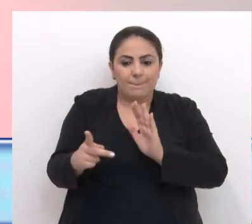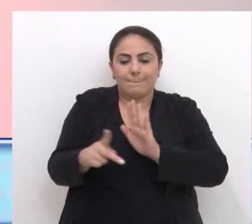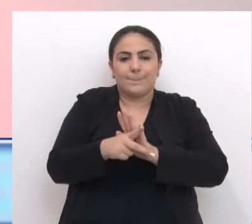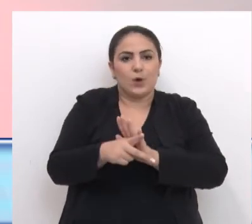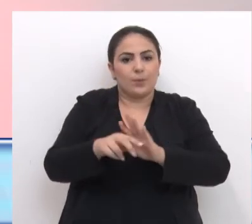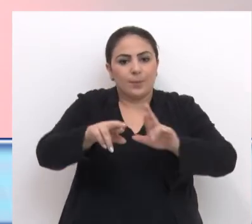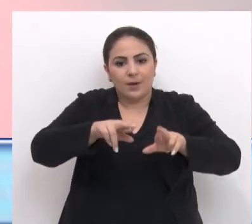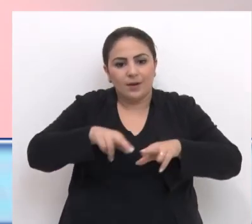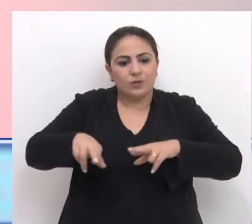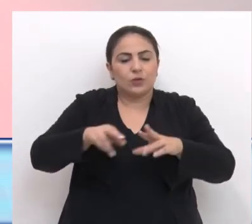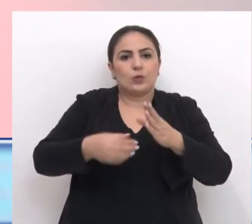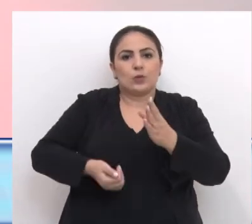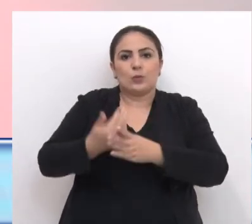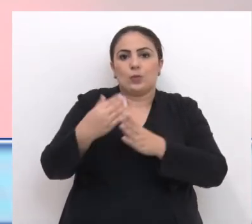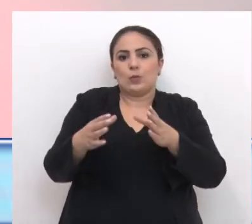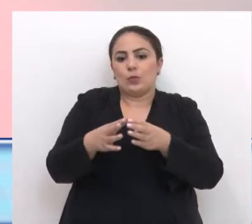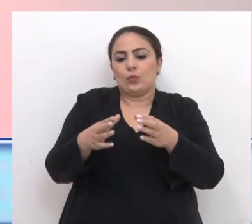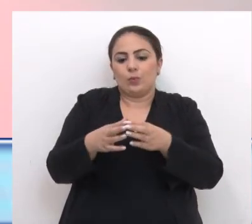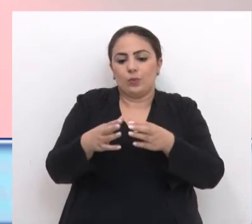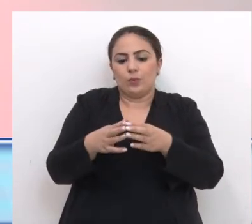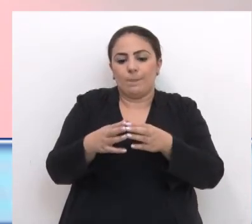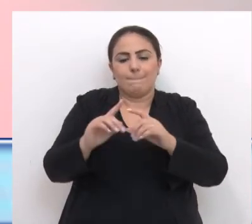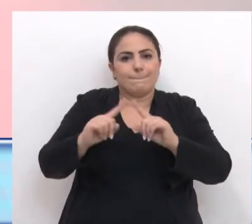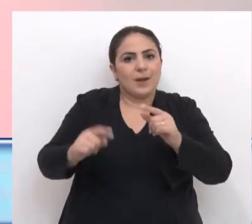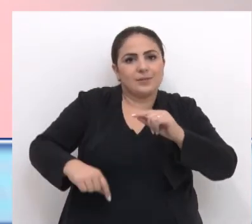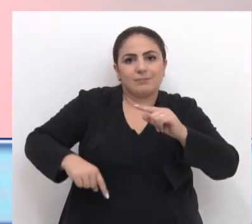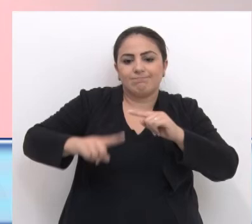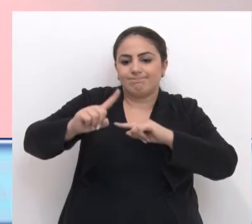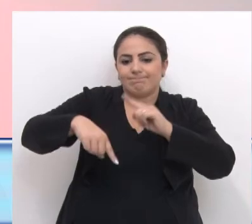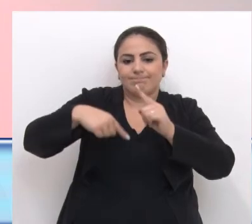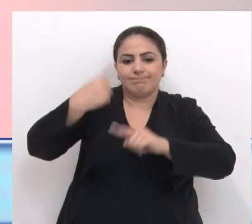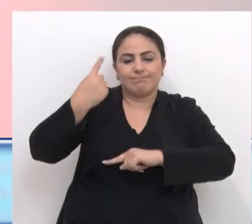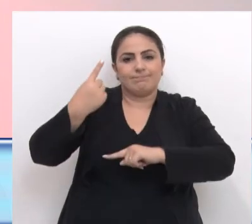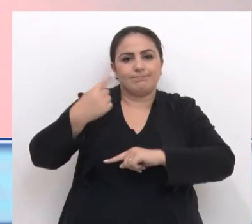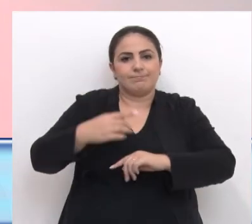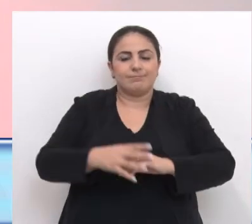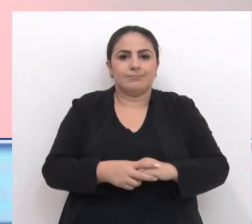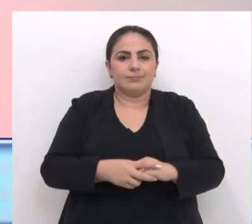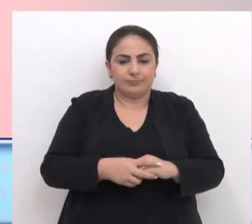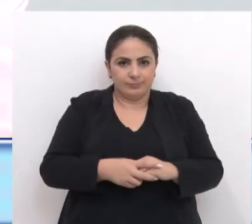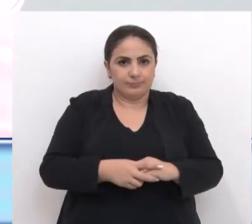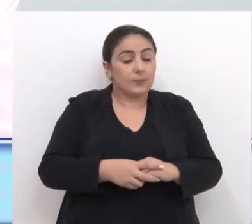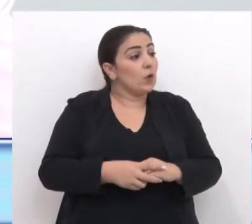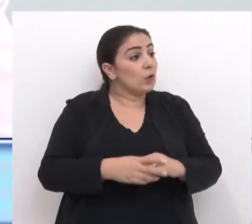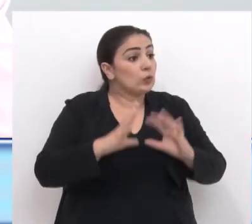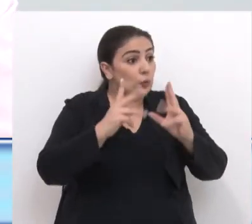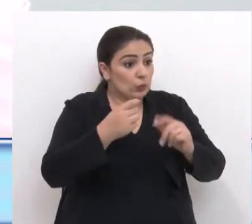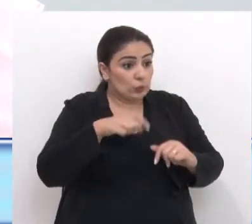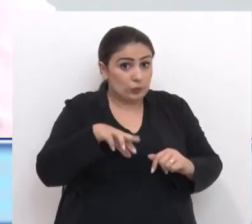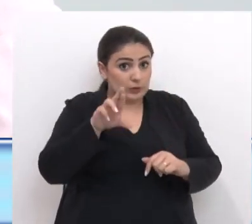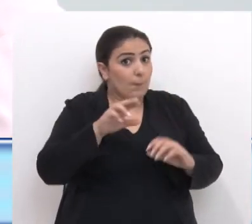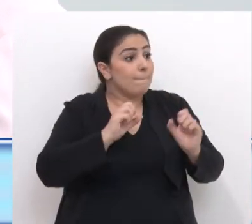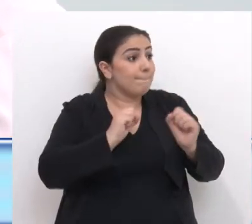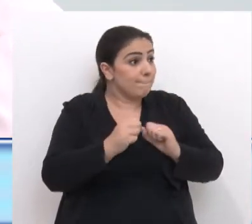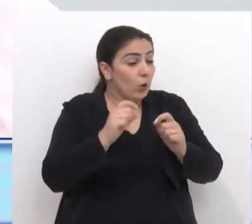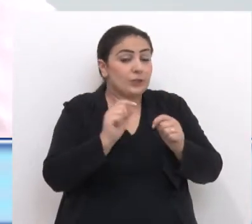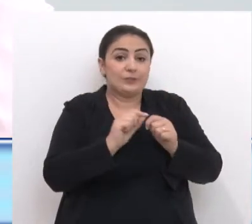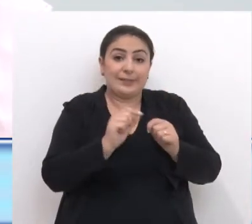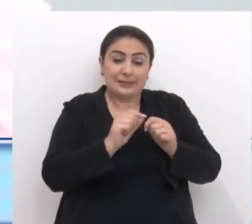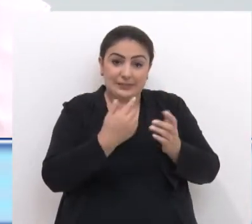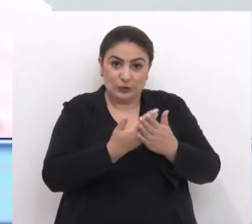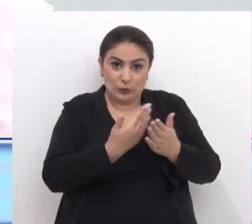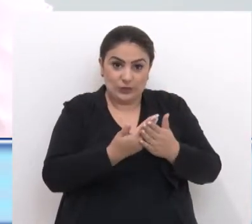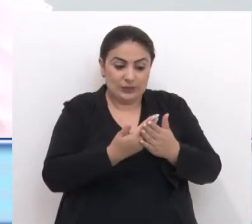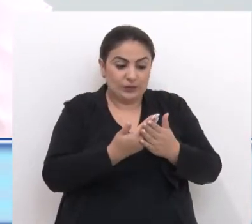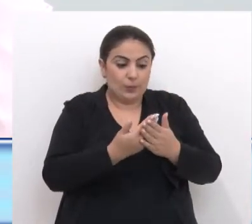são próprios de uma região, de um grupo, mas que ele extrapola esse grupo, essas fronteiras. Os doutorandos, eles podem